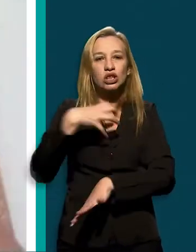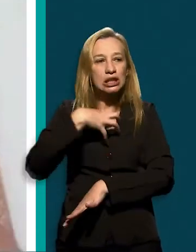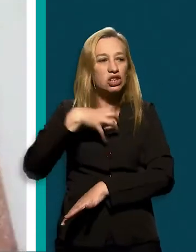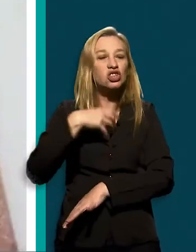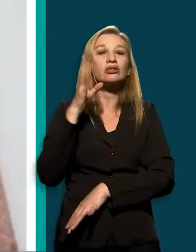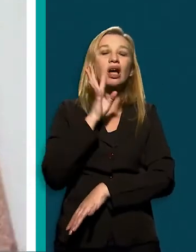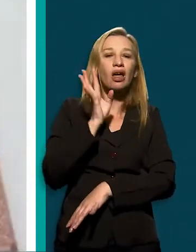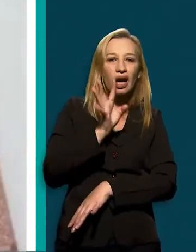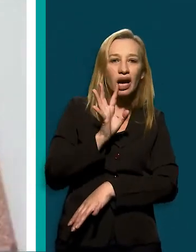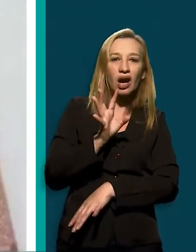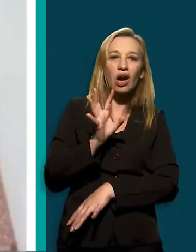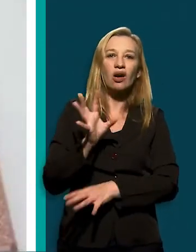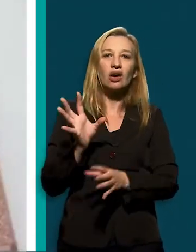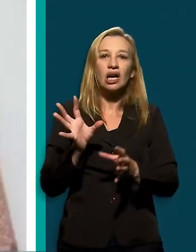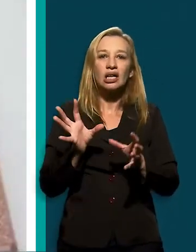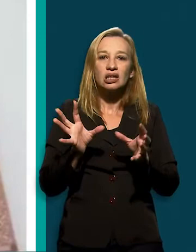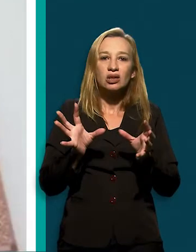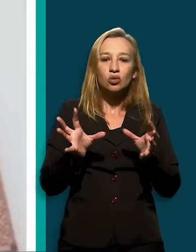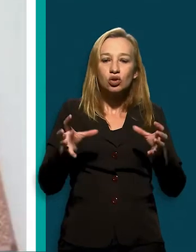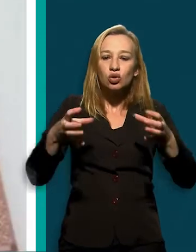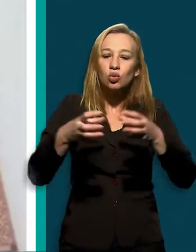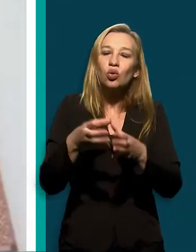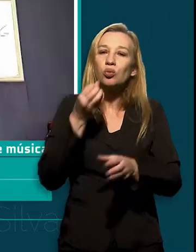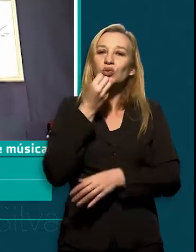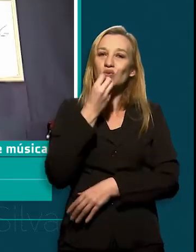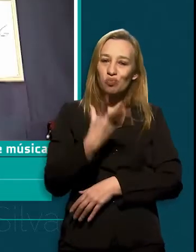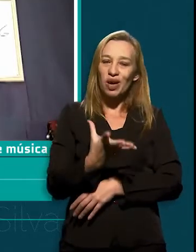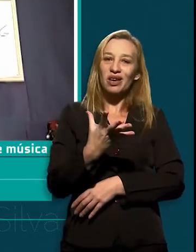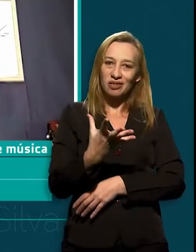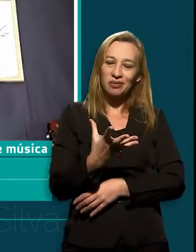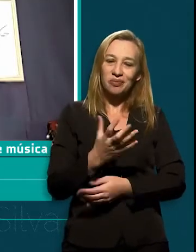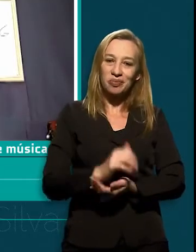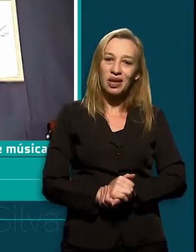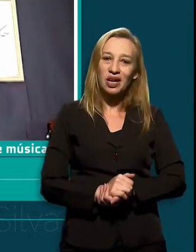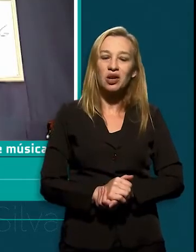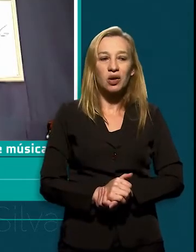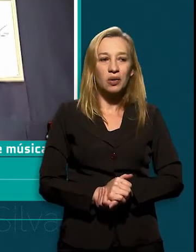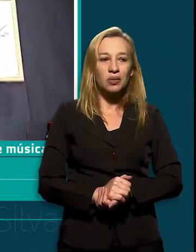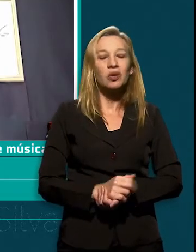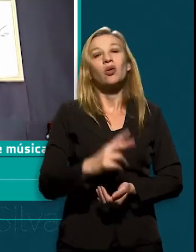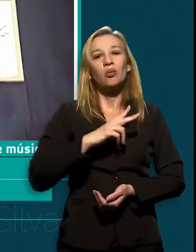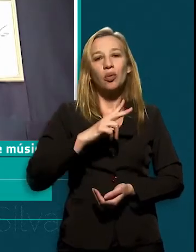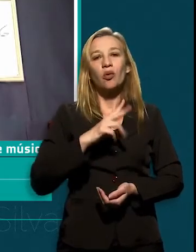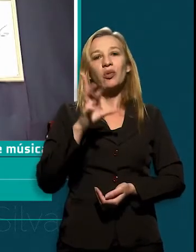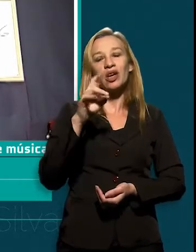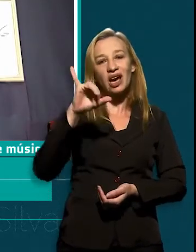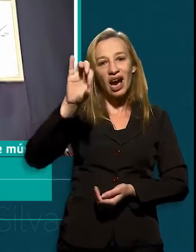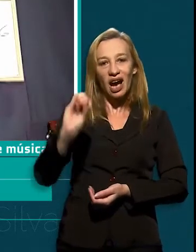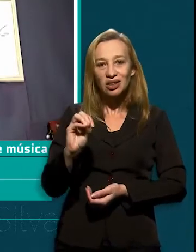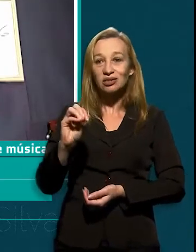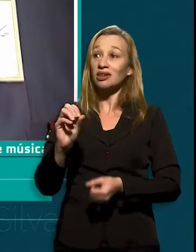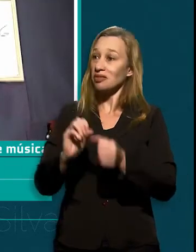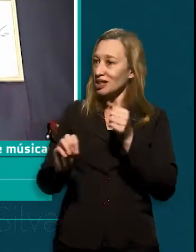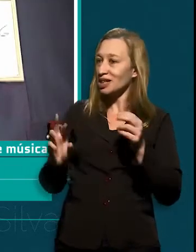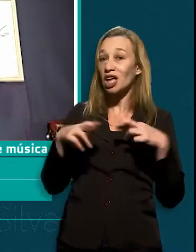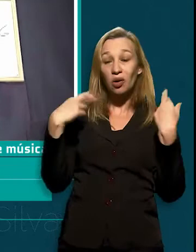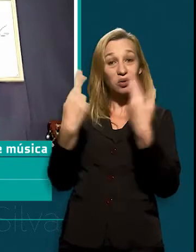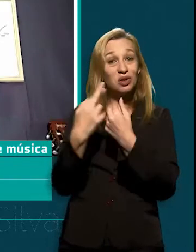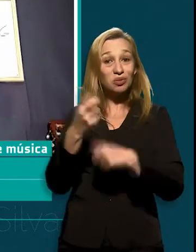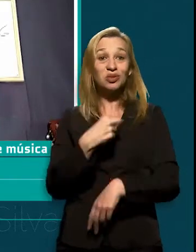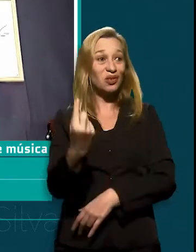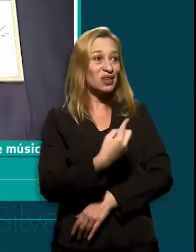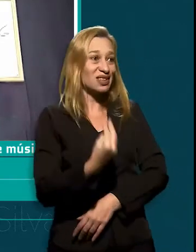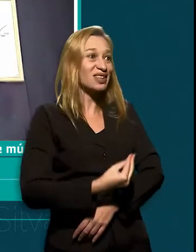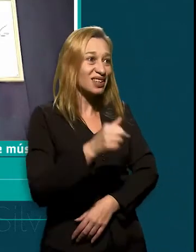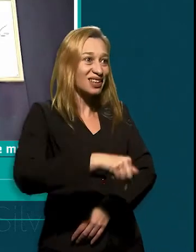nesse sentido. Isso é muito legal, essa corrente do bem aí. Sim. E o próprio Ricardo está fazendo, e unir aqui a